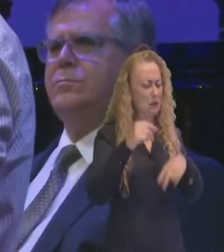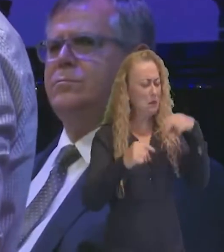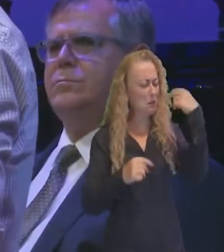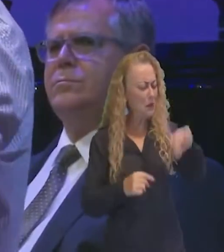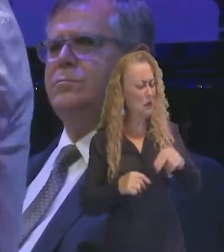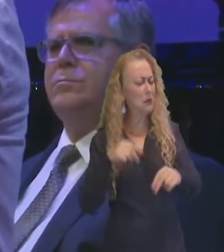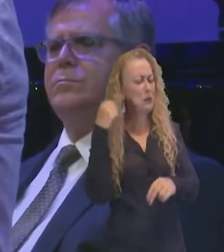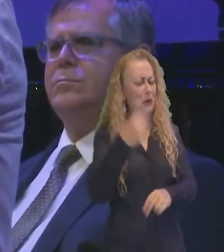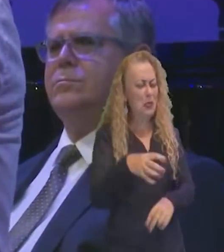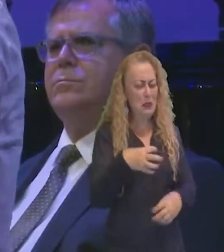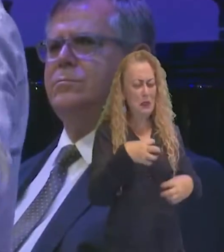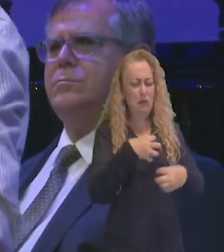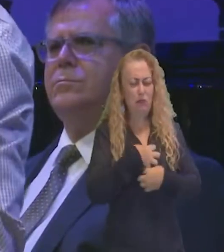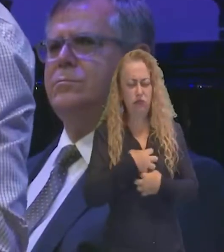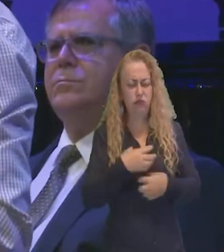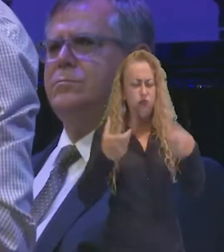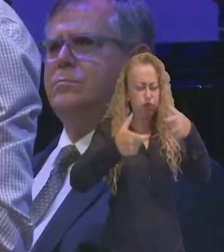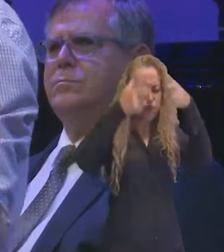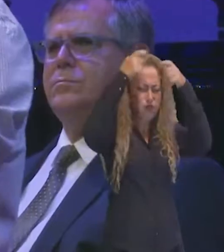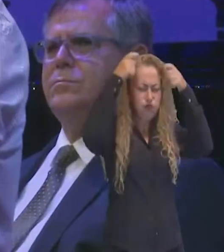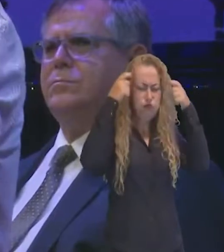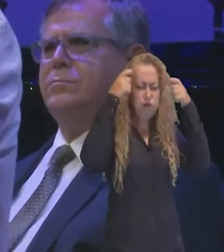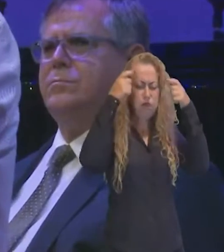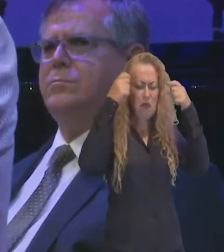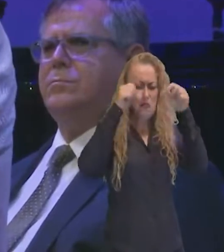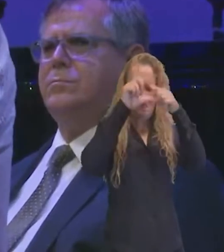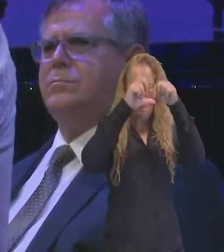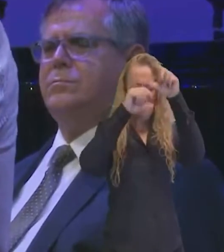caniço, colocaram uma coroa de espinhos,